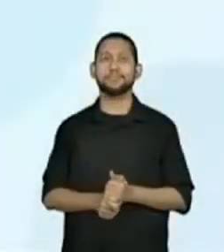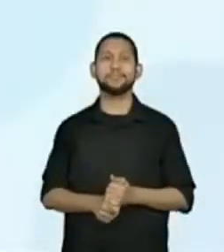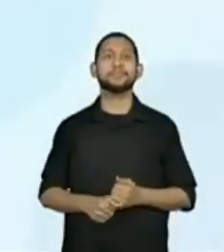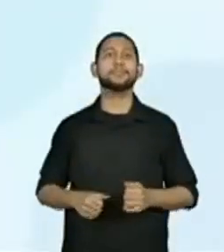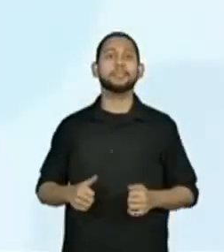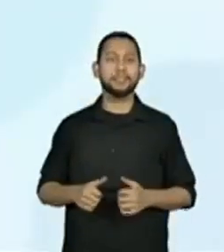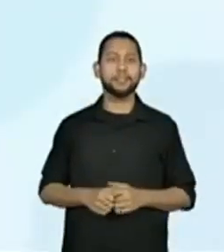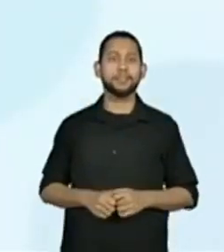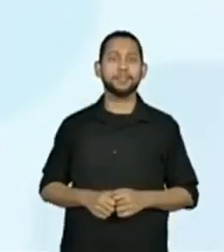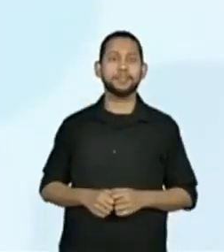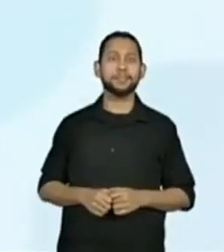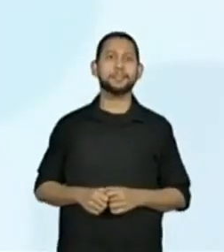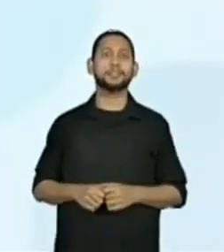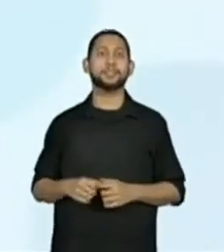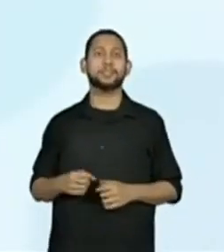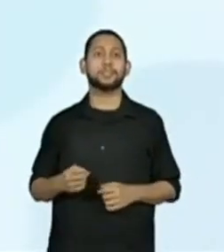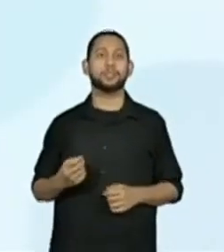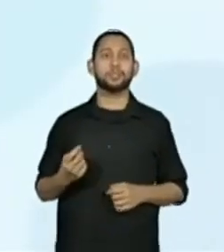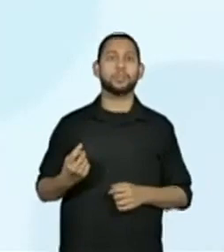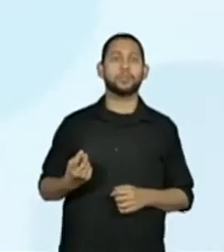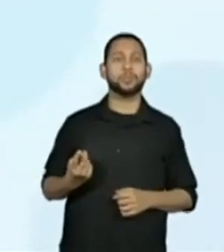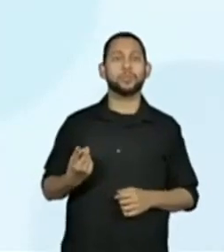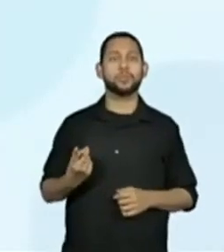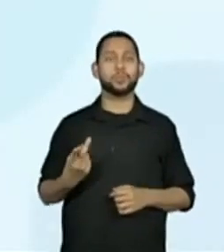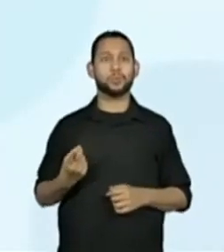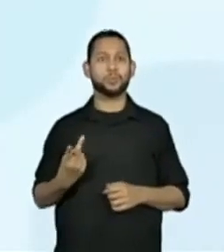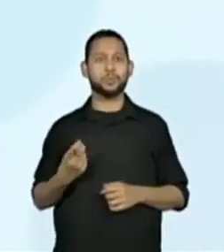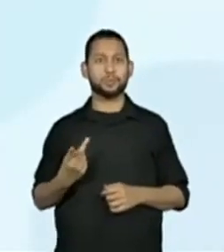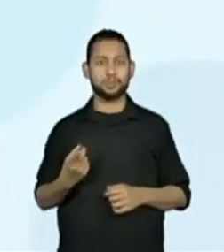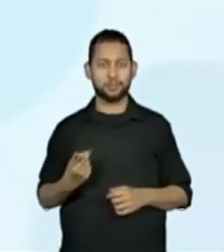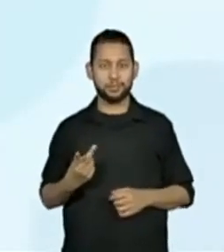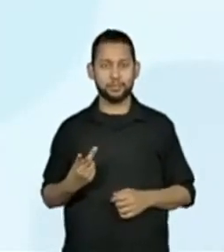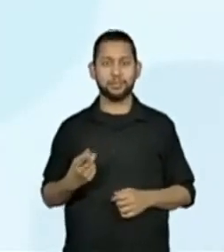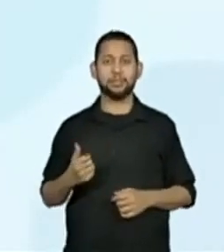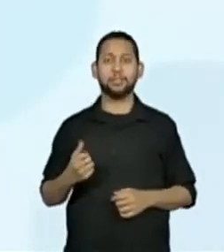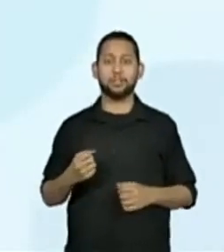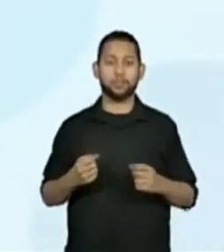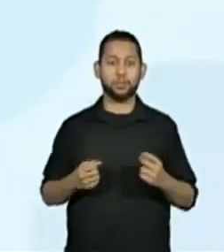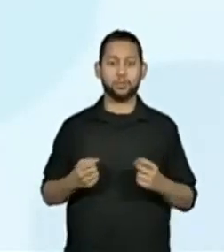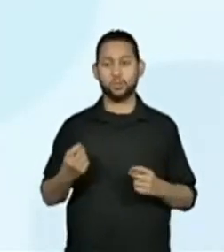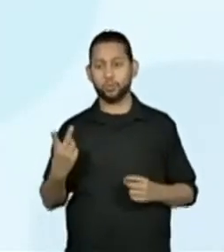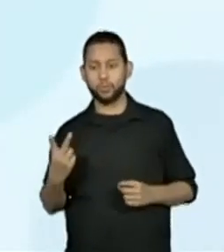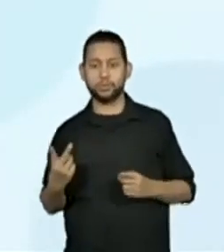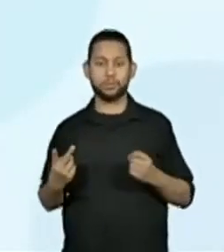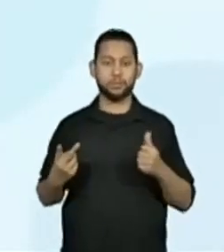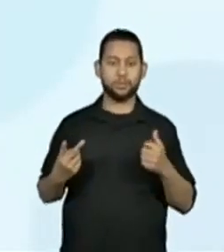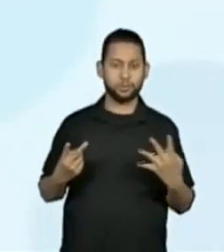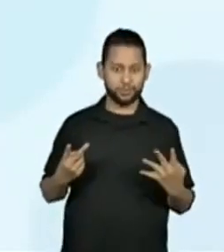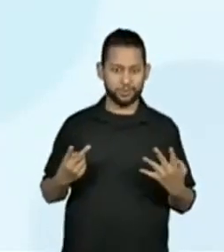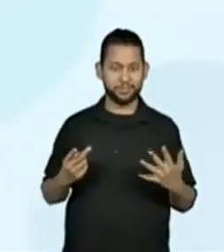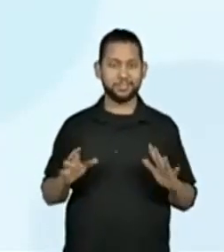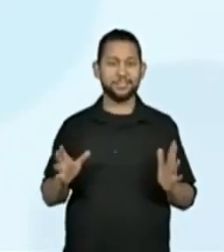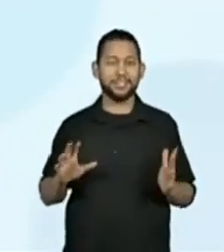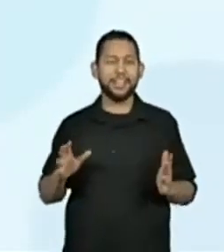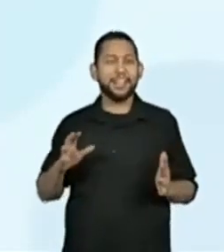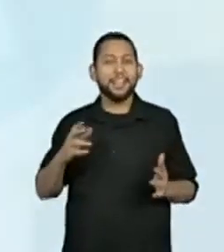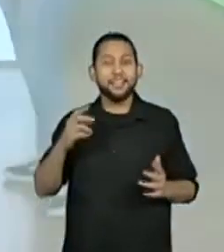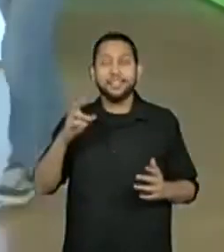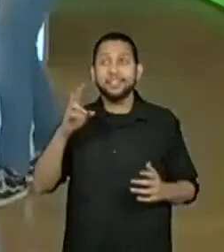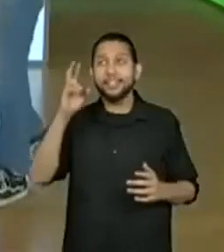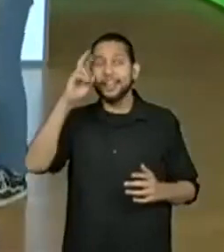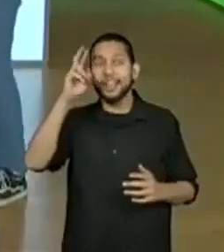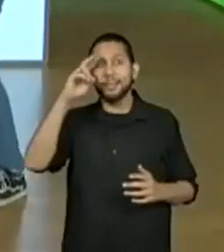não vamos dá, lá. Hein? Então... Ganhei mais um ponto. Mais um ponto. Tá. Vai. Fazia tanto tempo que ela não pontuava que ela não conseguia lembrar o